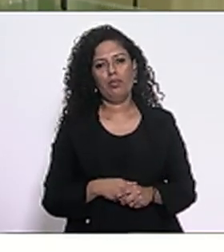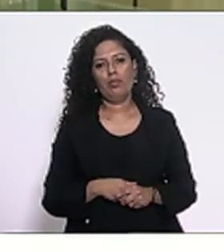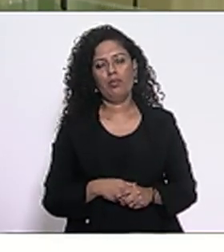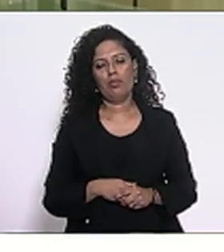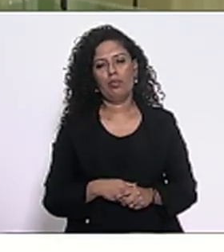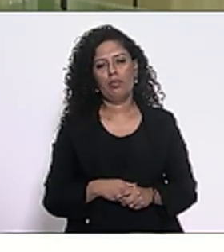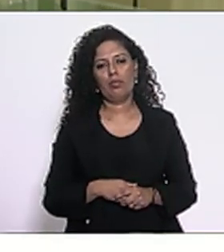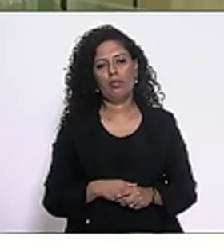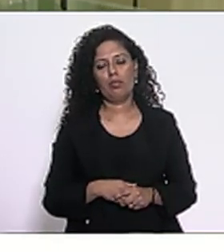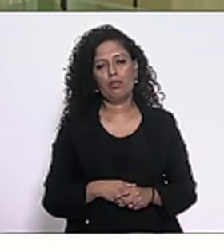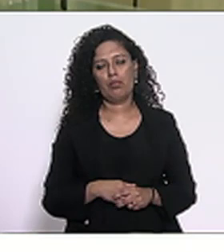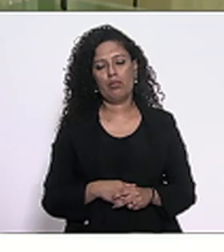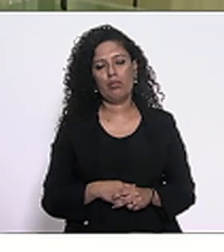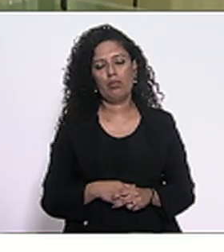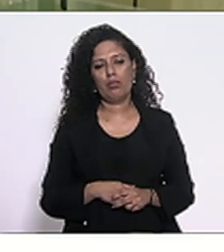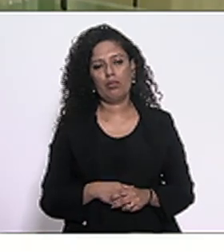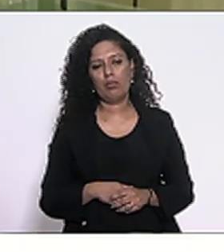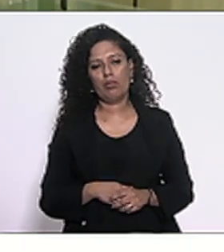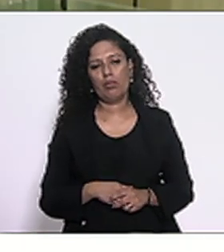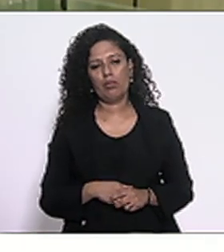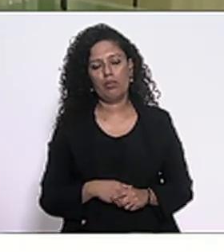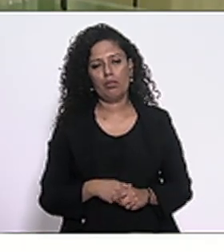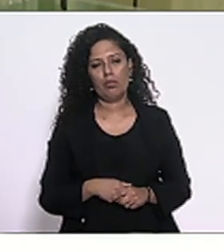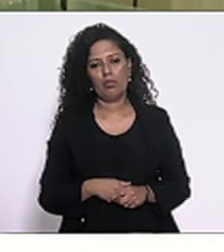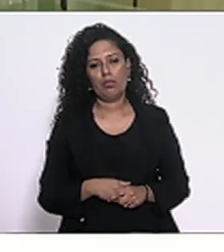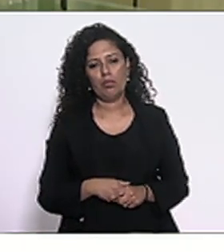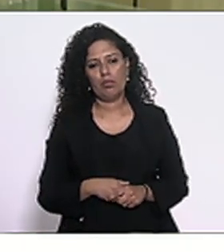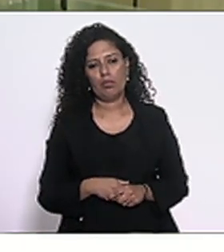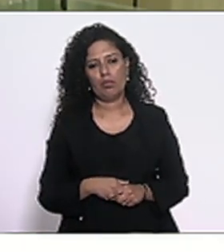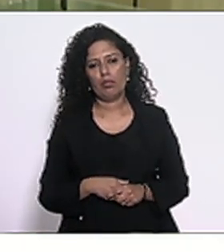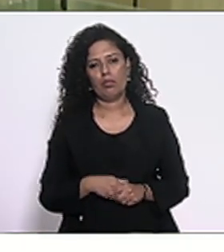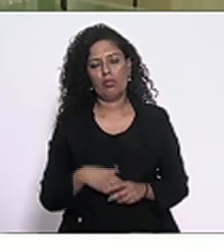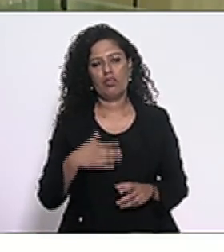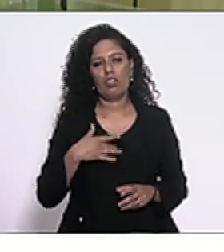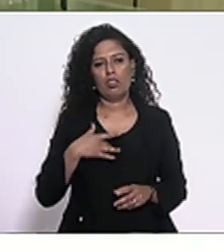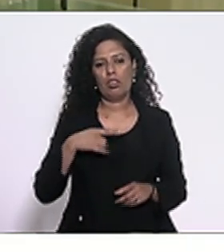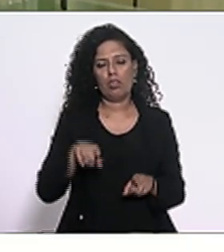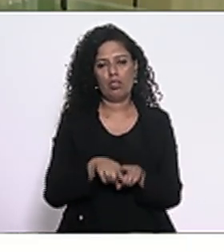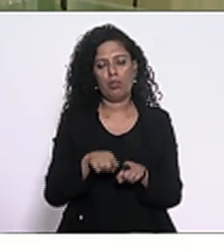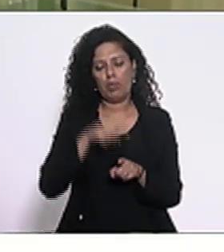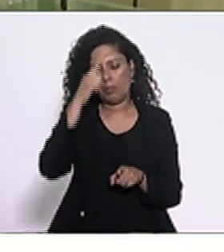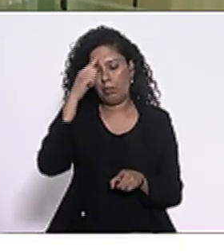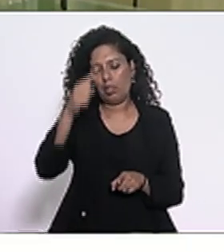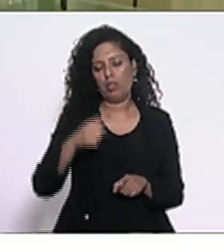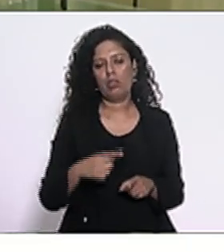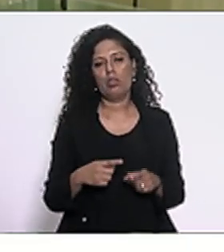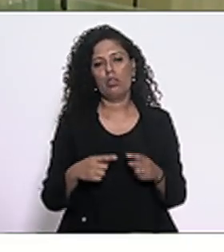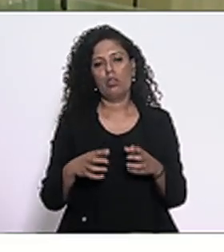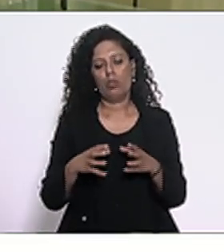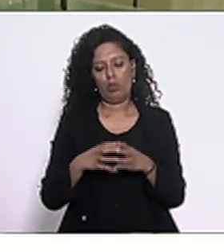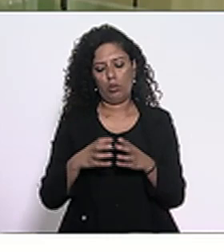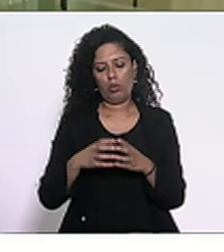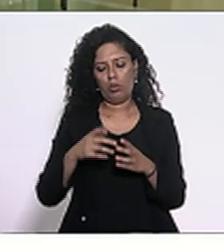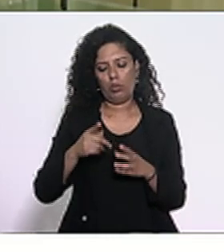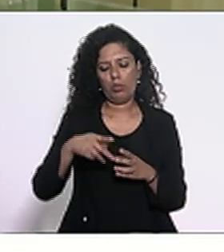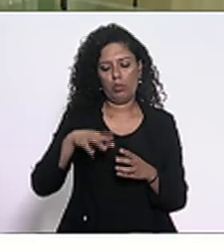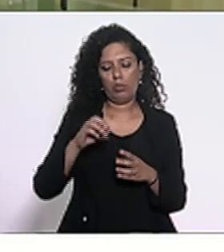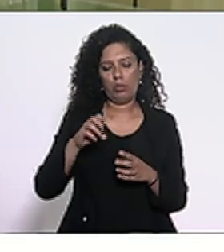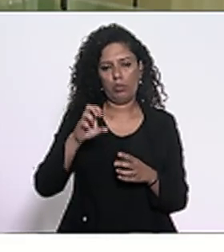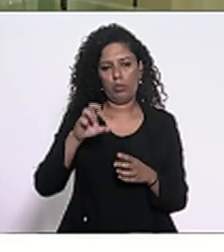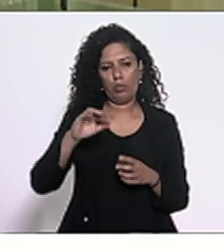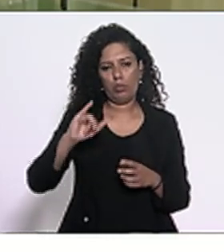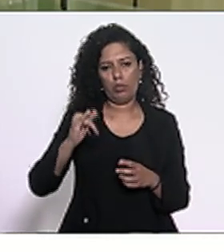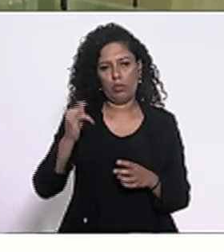soluções. E só para finalizar, eu sou adepto à ideia que o Proderj deveria voltar, né,